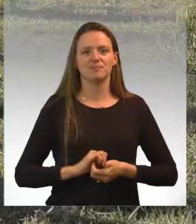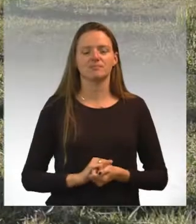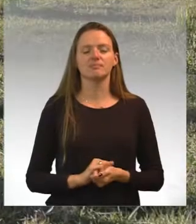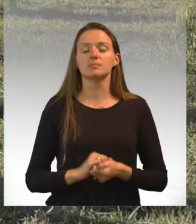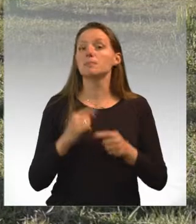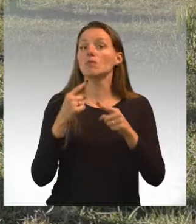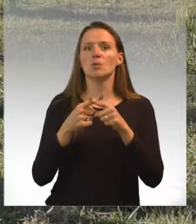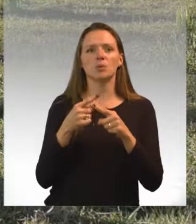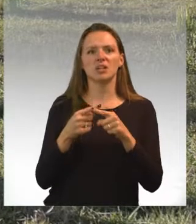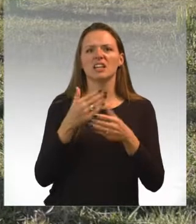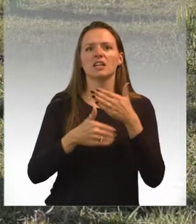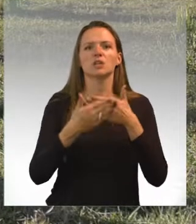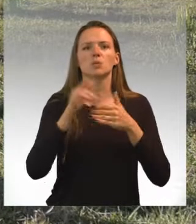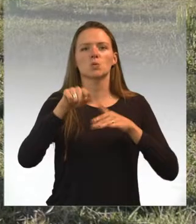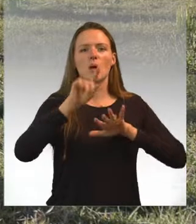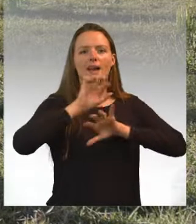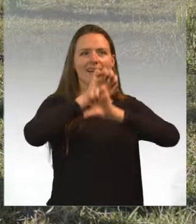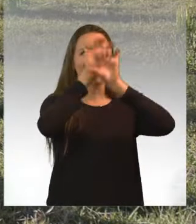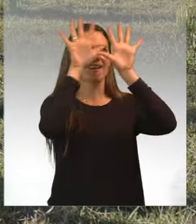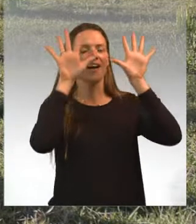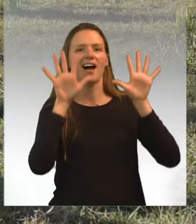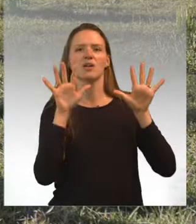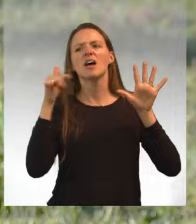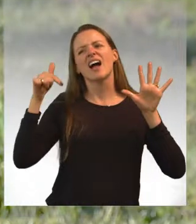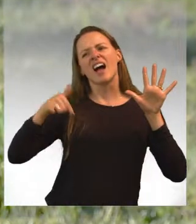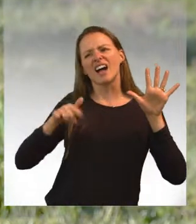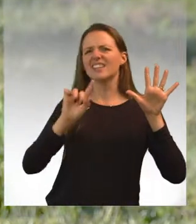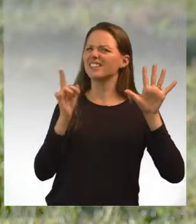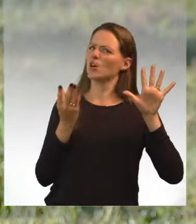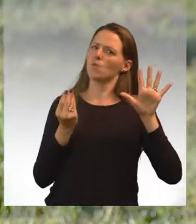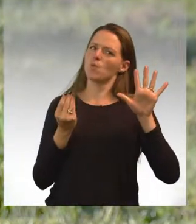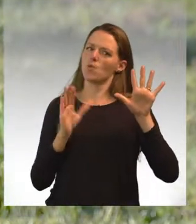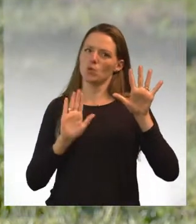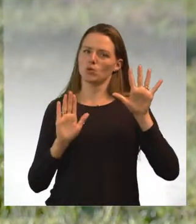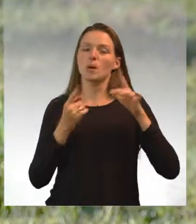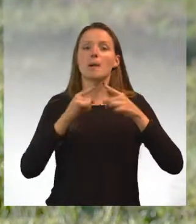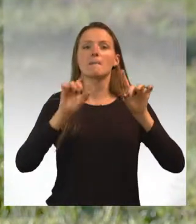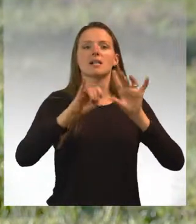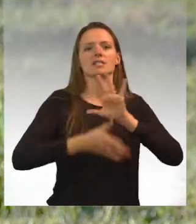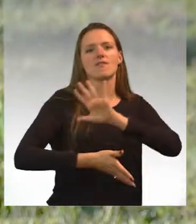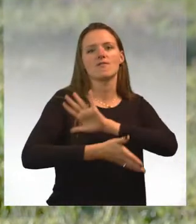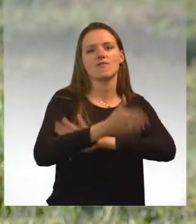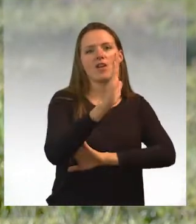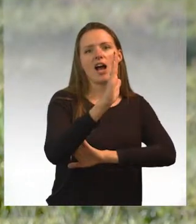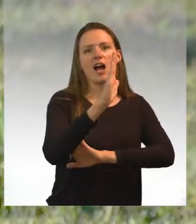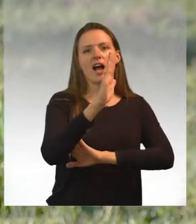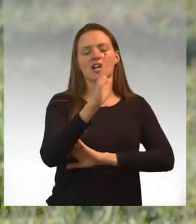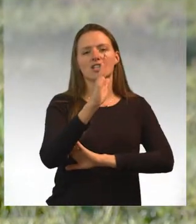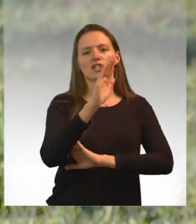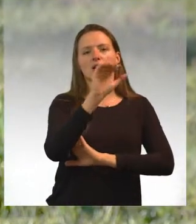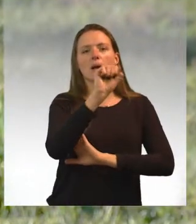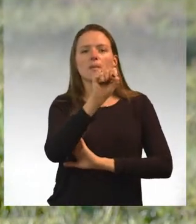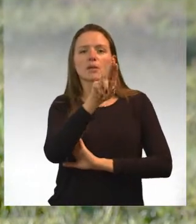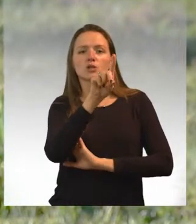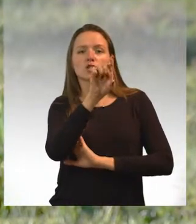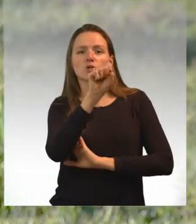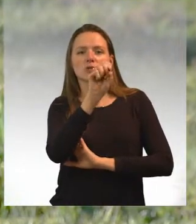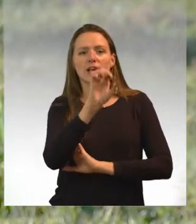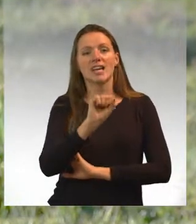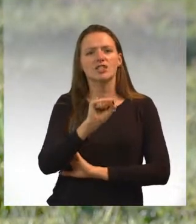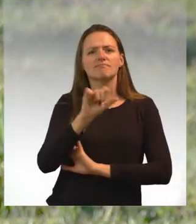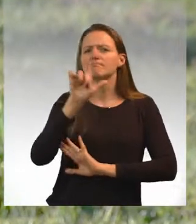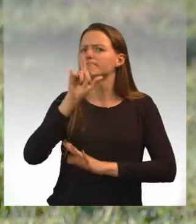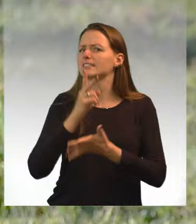Porque tudo é claro, aqui não é tanto não, mas se você viaja pelo sudeste, sempre tem